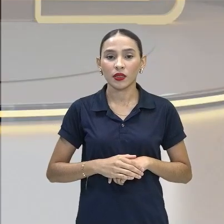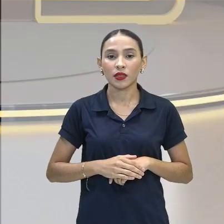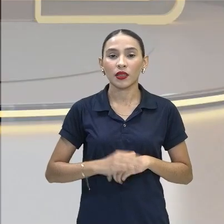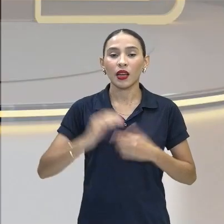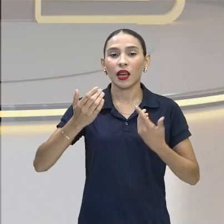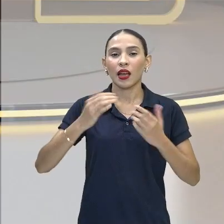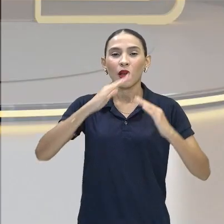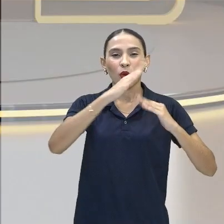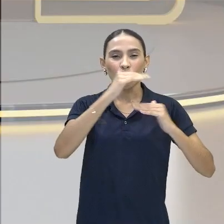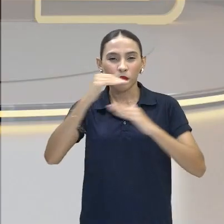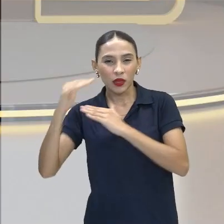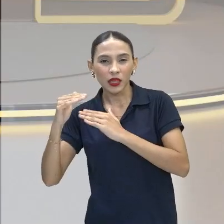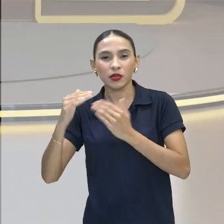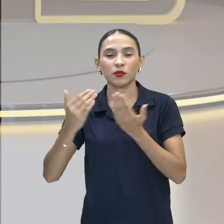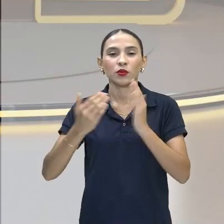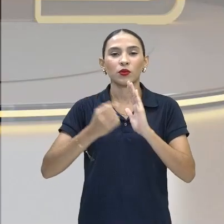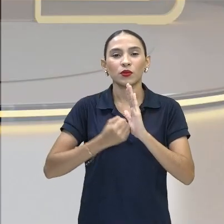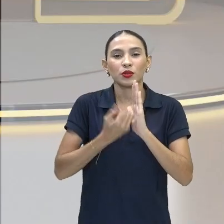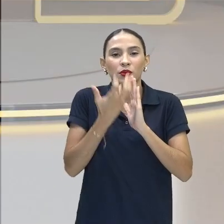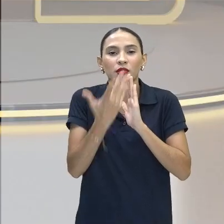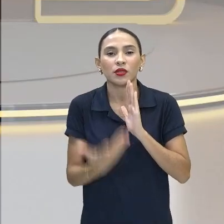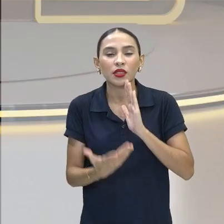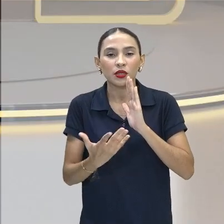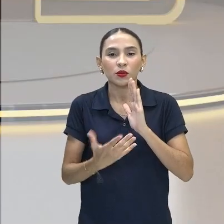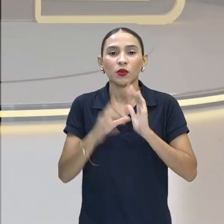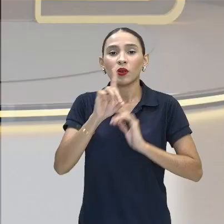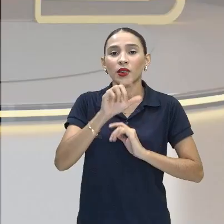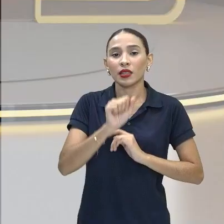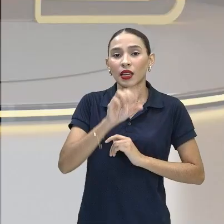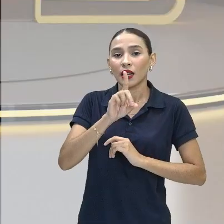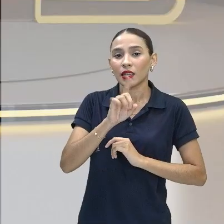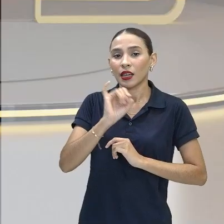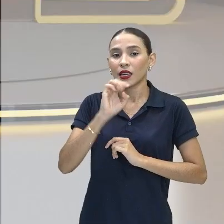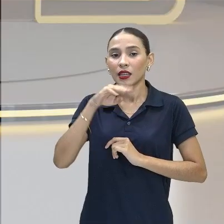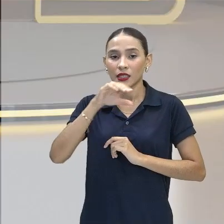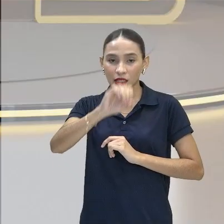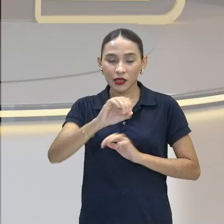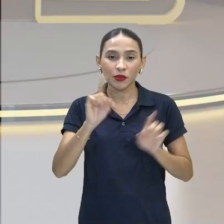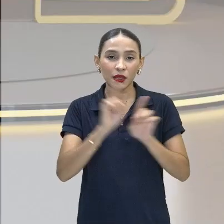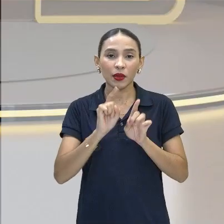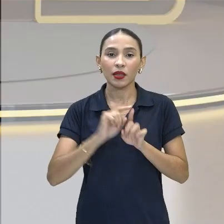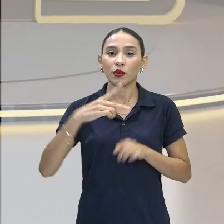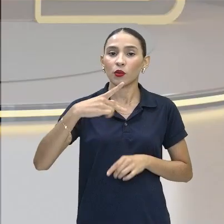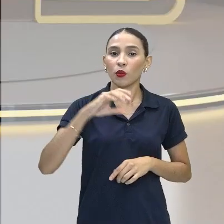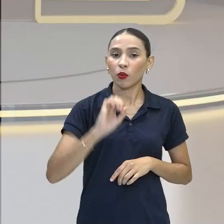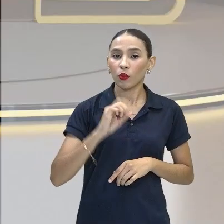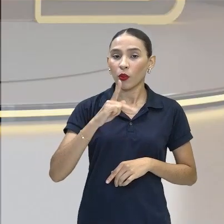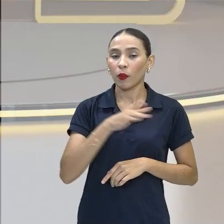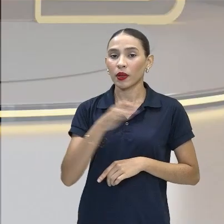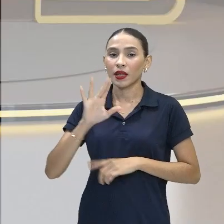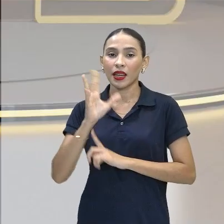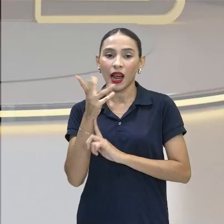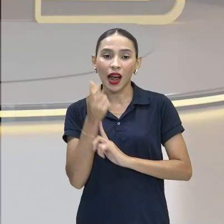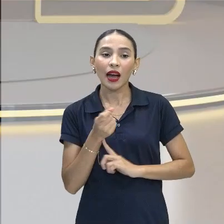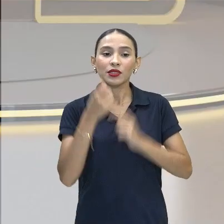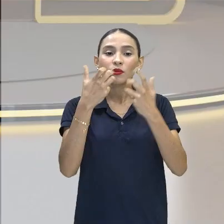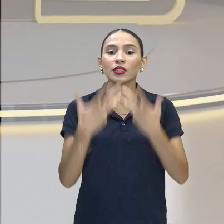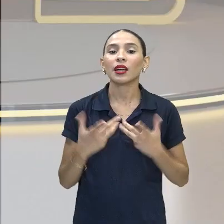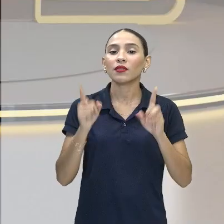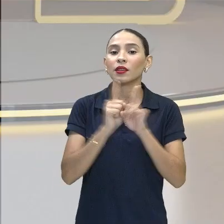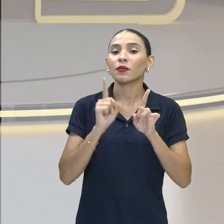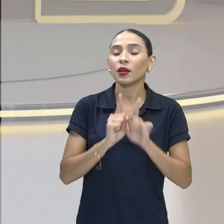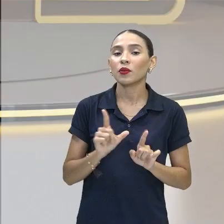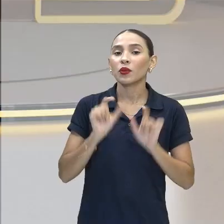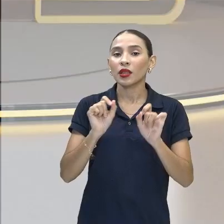cubismo, expressionismo, dadaísmo, né, e principalmente o pop art, que justamente eles falavam sobre a questão